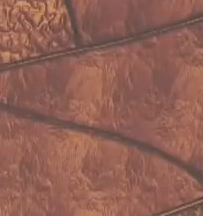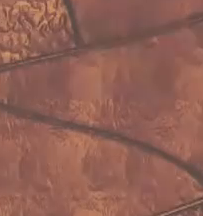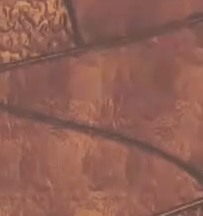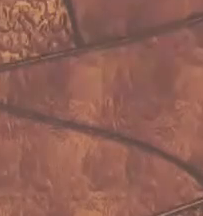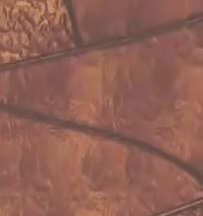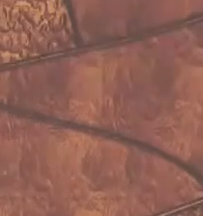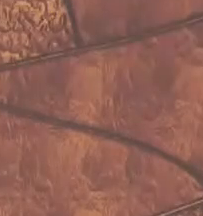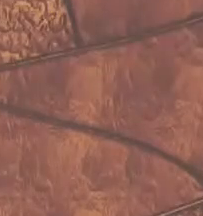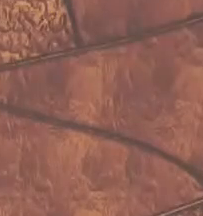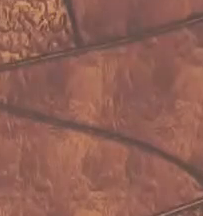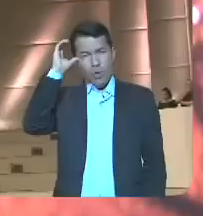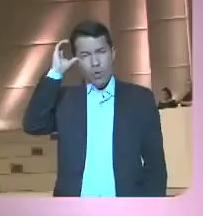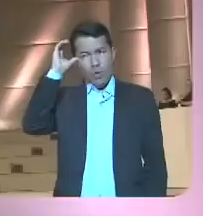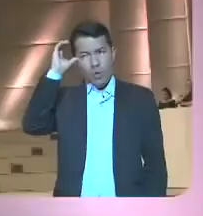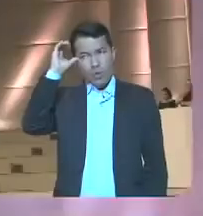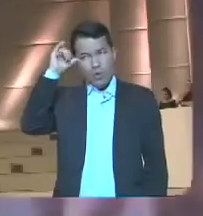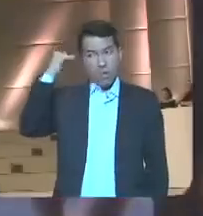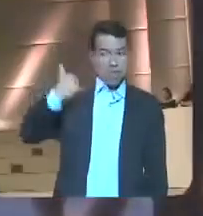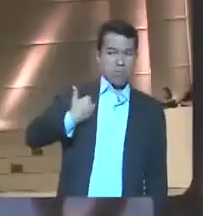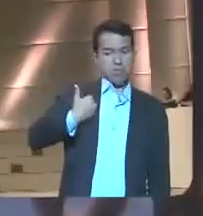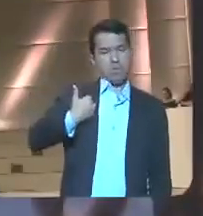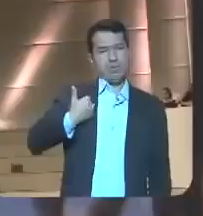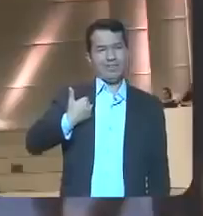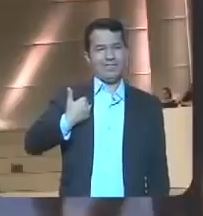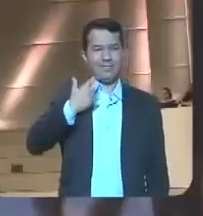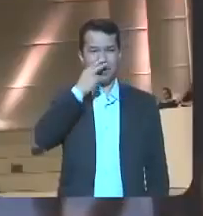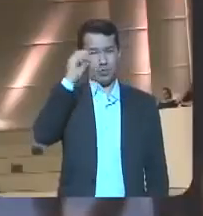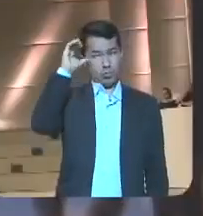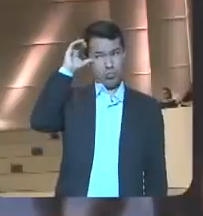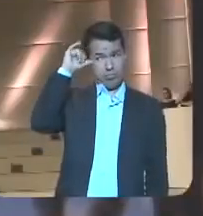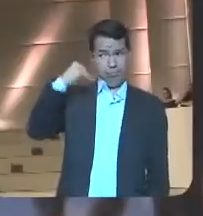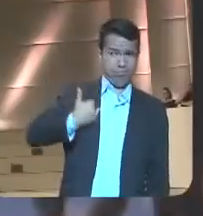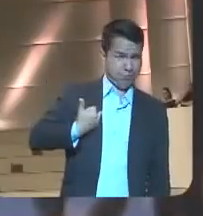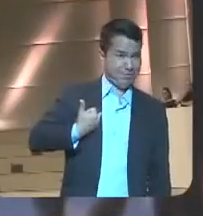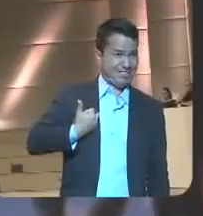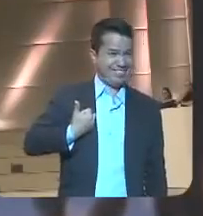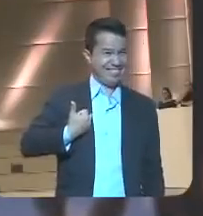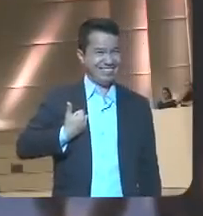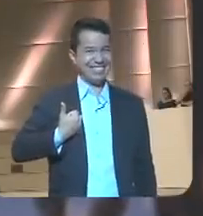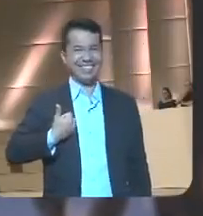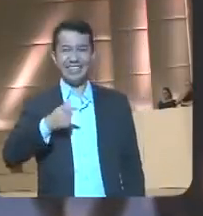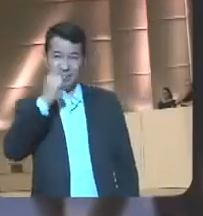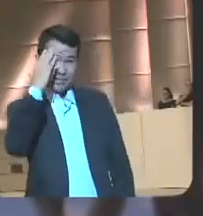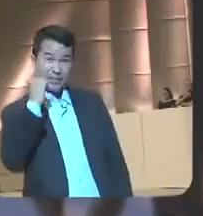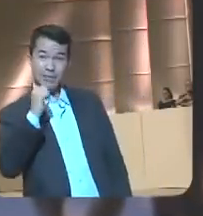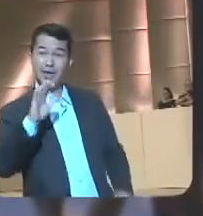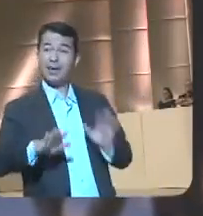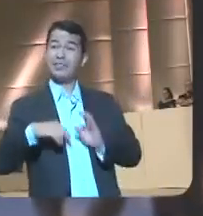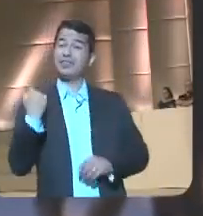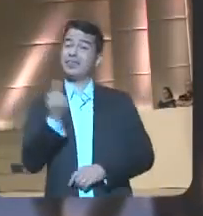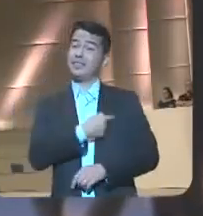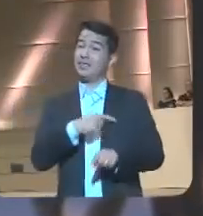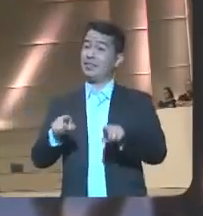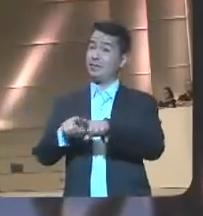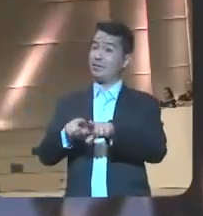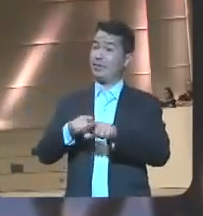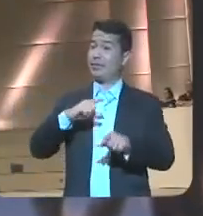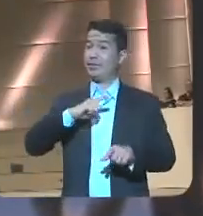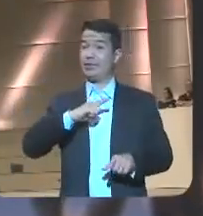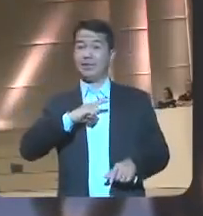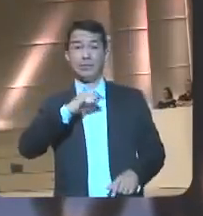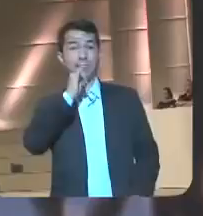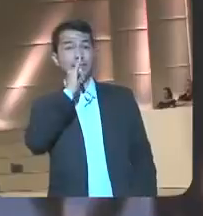me avisa se o que possuímos e a posição que ocupamos é